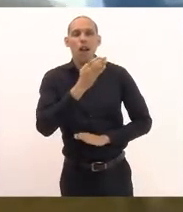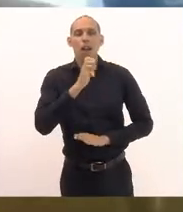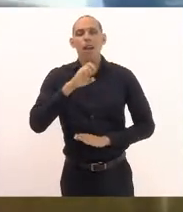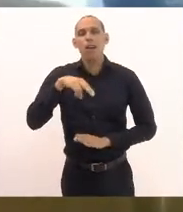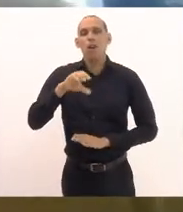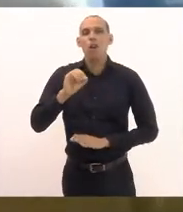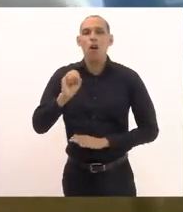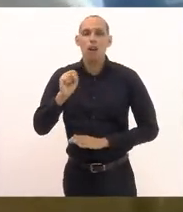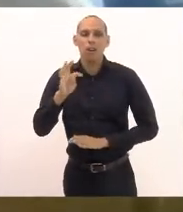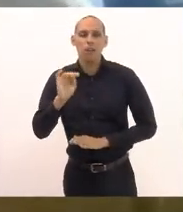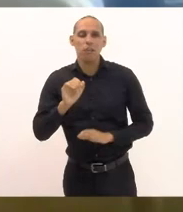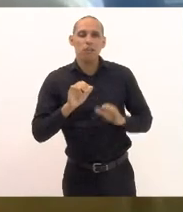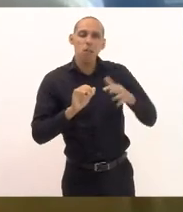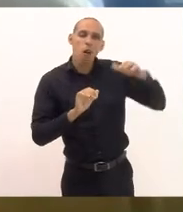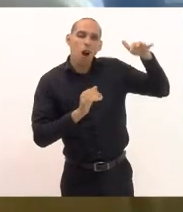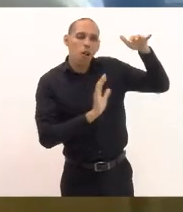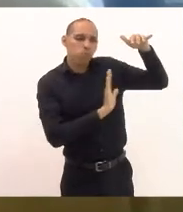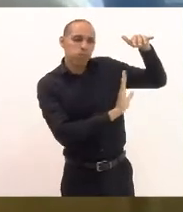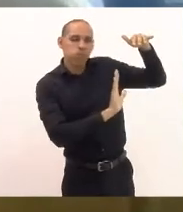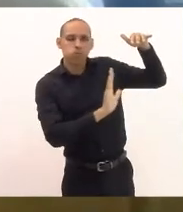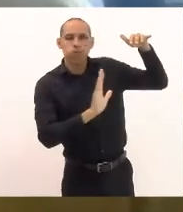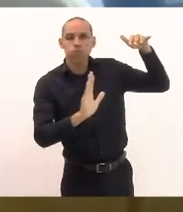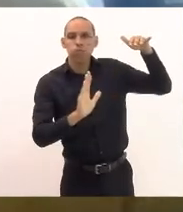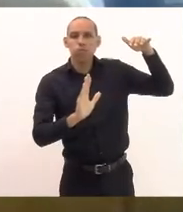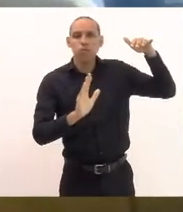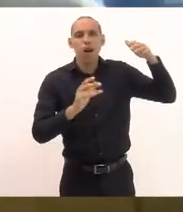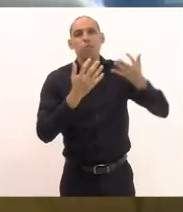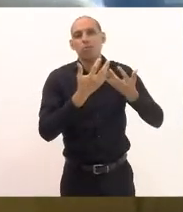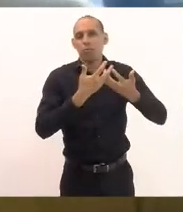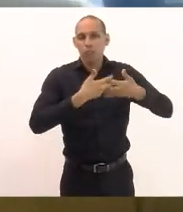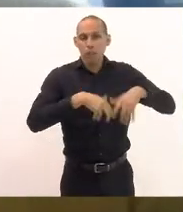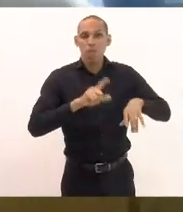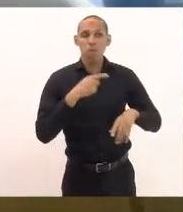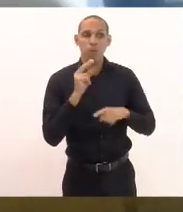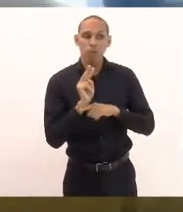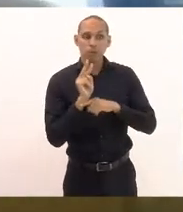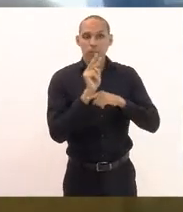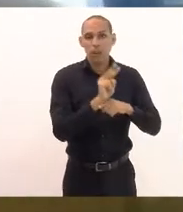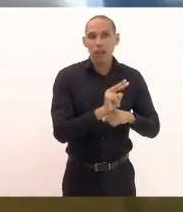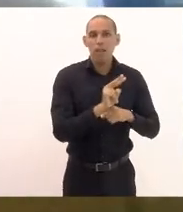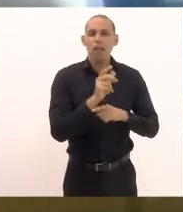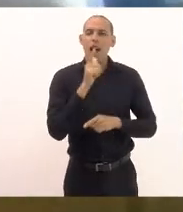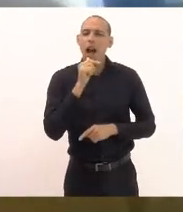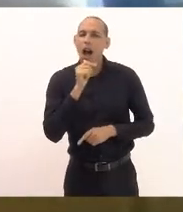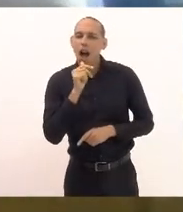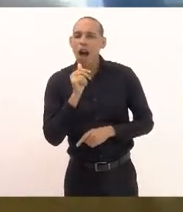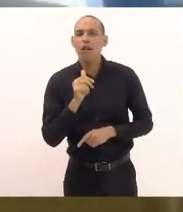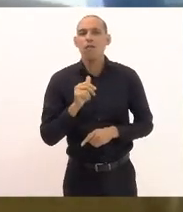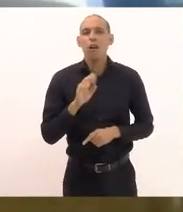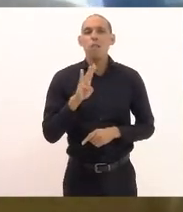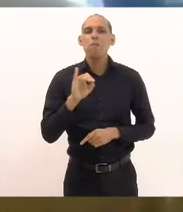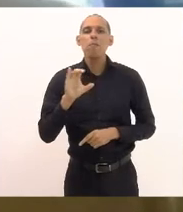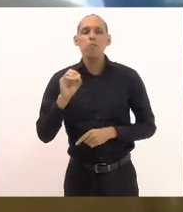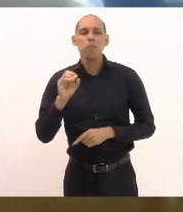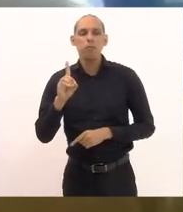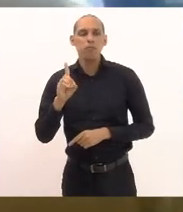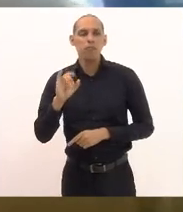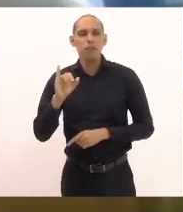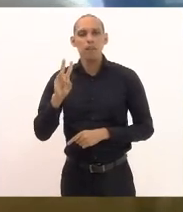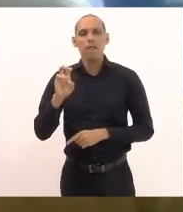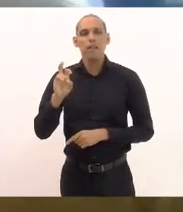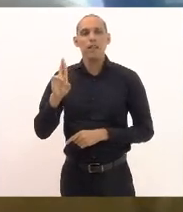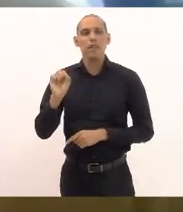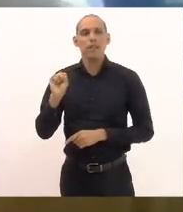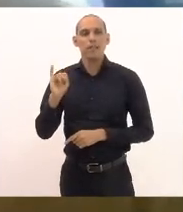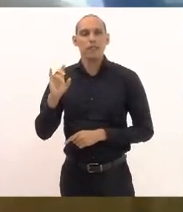está, além de defender a água, a biodiversidade, o ecoturismo, a gente está impedindo desmatamento